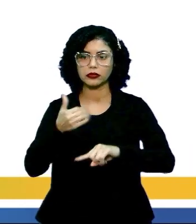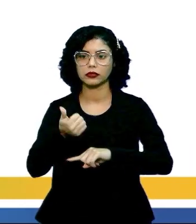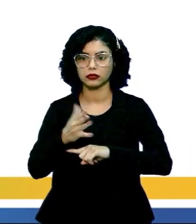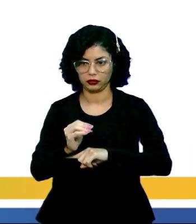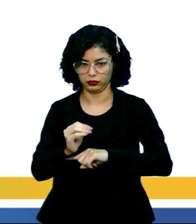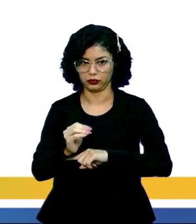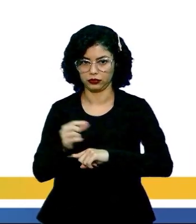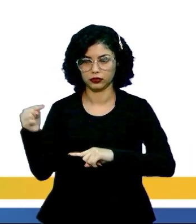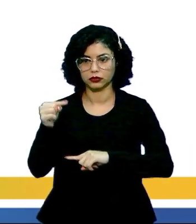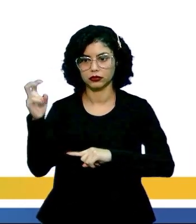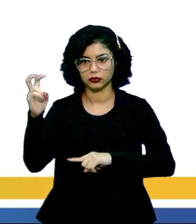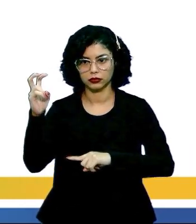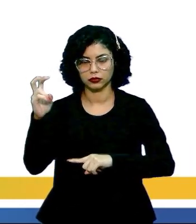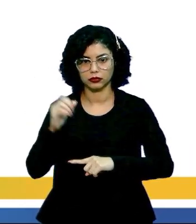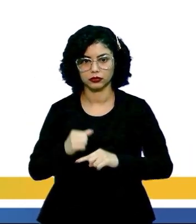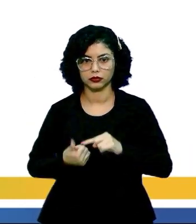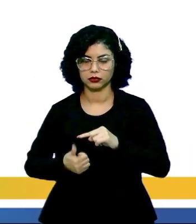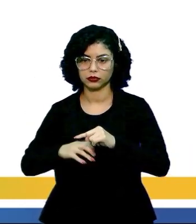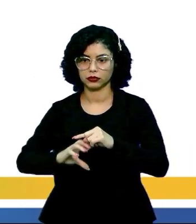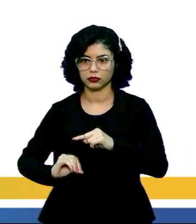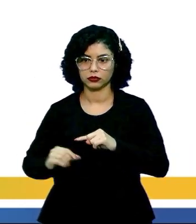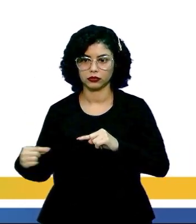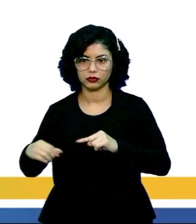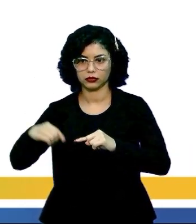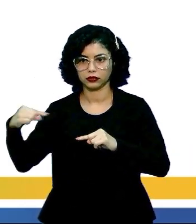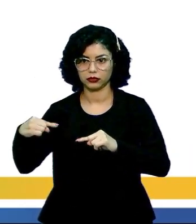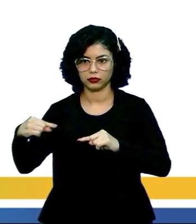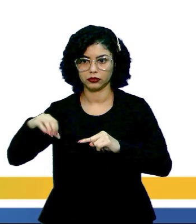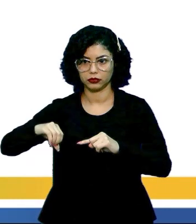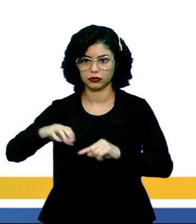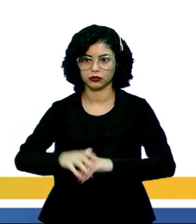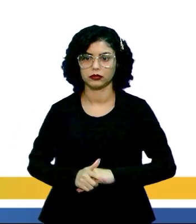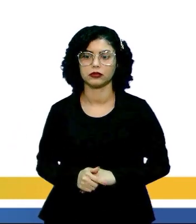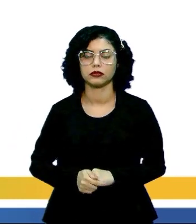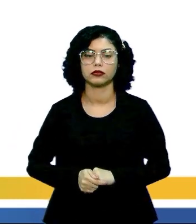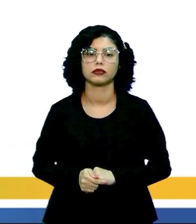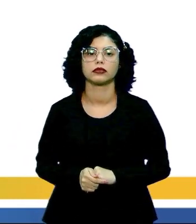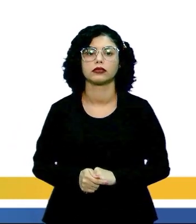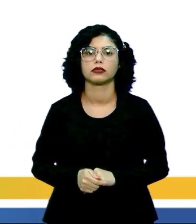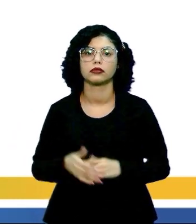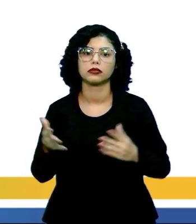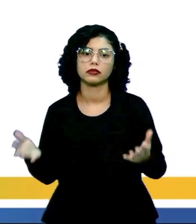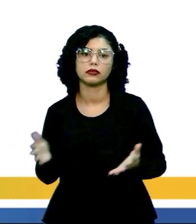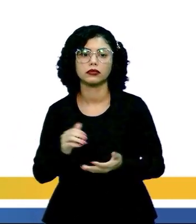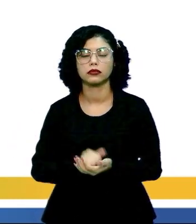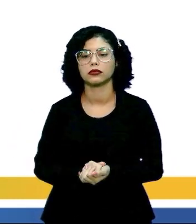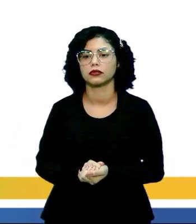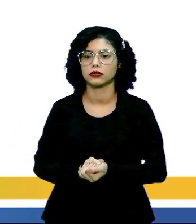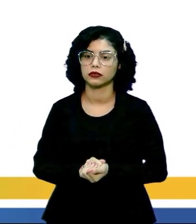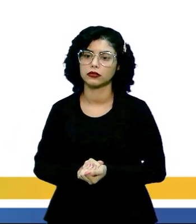O 10 elevado a menos 5 sobre 10 elevado a menos 9.